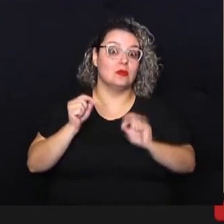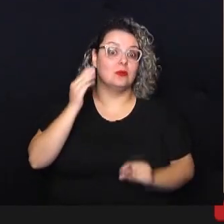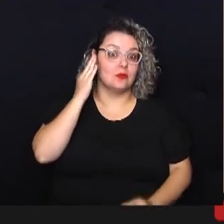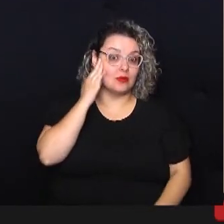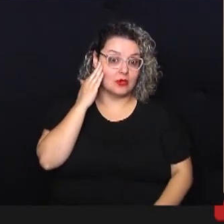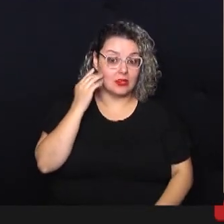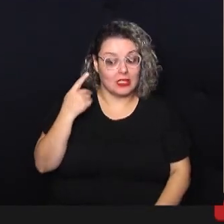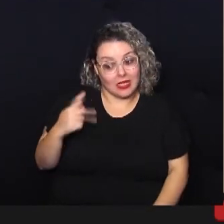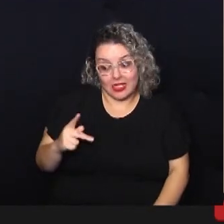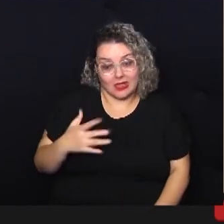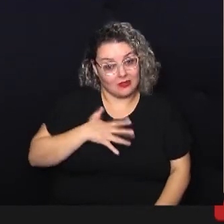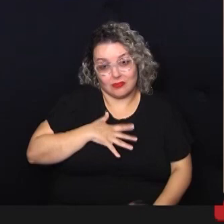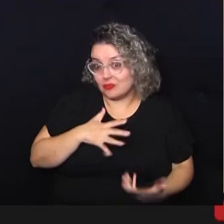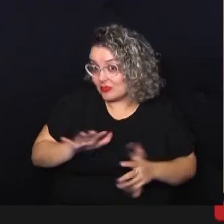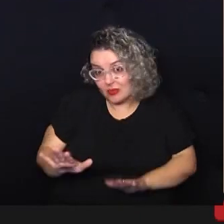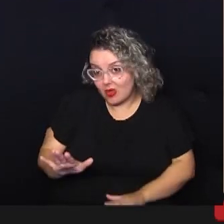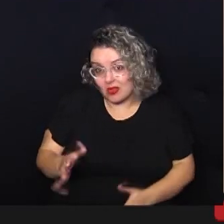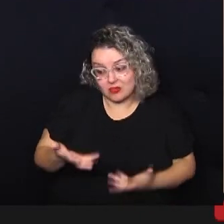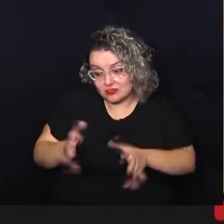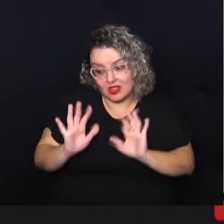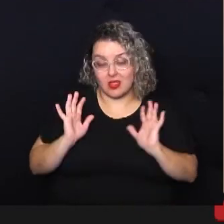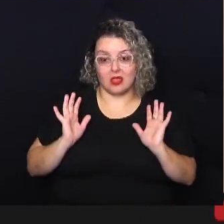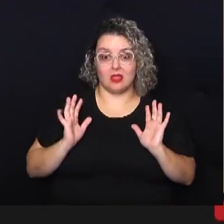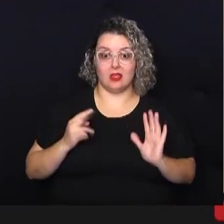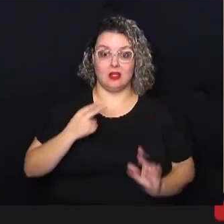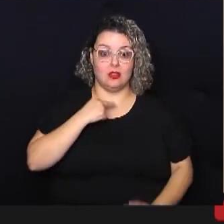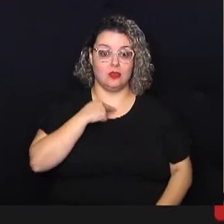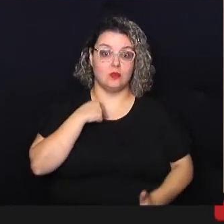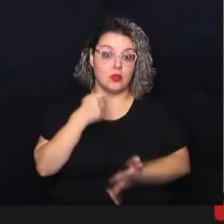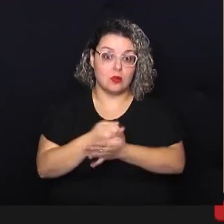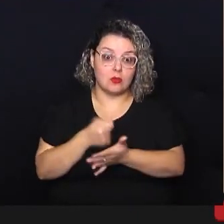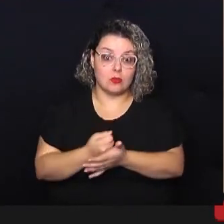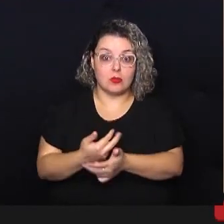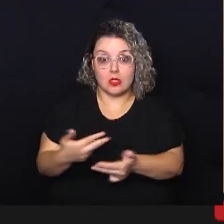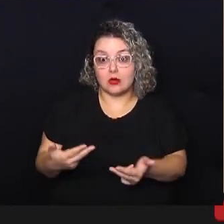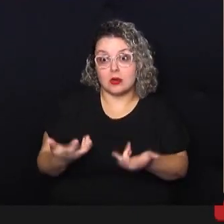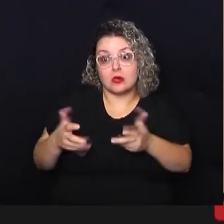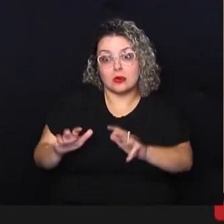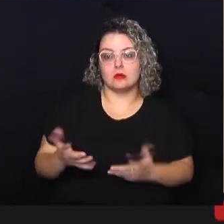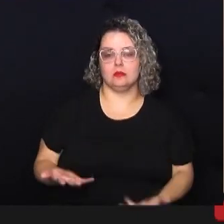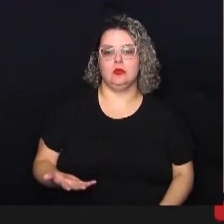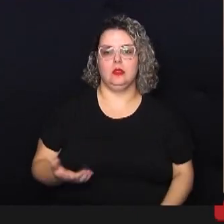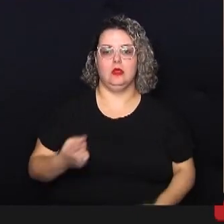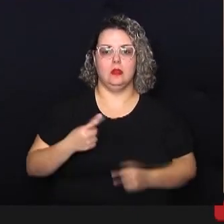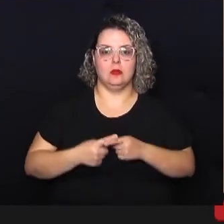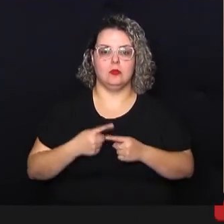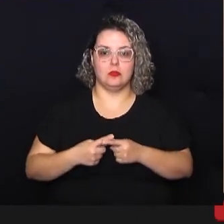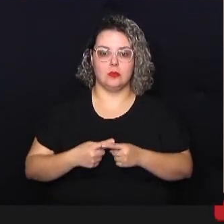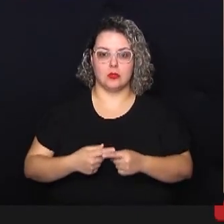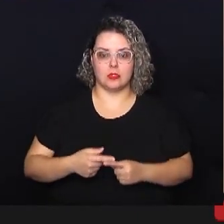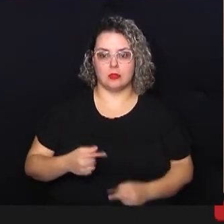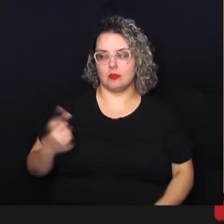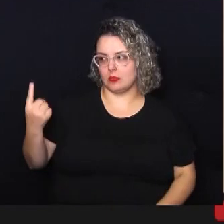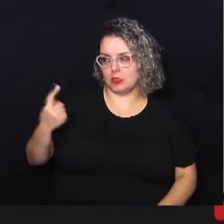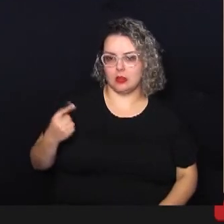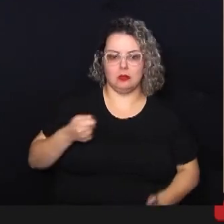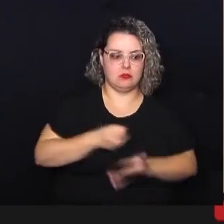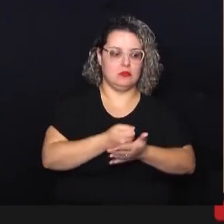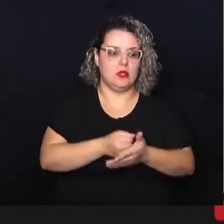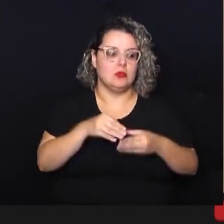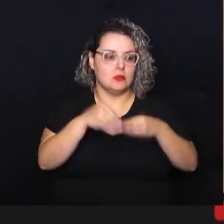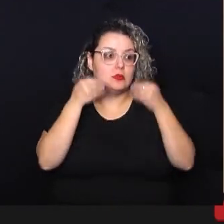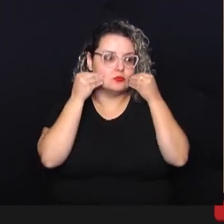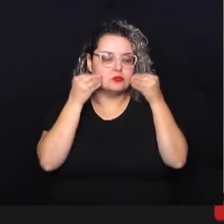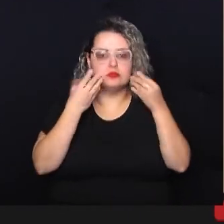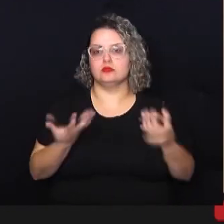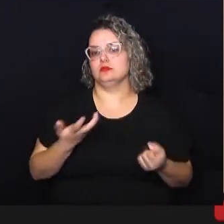gosta, ele não quer. Então eu não posso forçar ele a fazer uma coisa que ele não quer, porque se alguém me forçasse a cumprimentar, abraçar, beijar uma pessoa